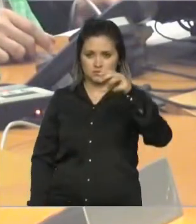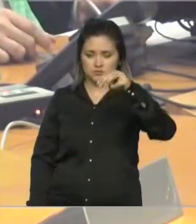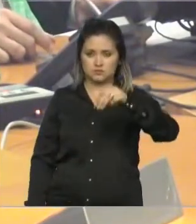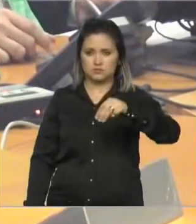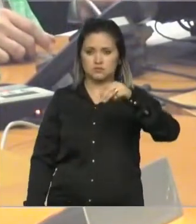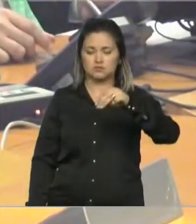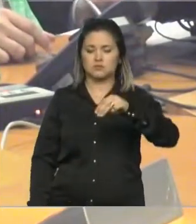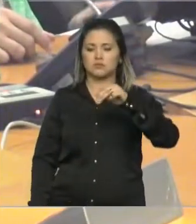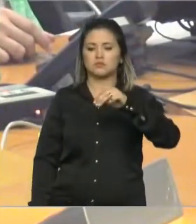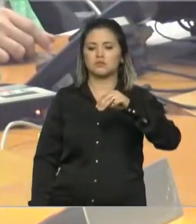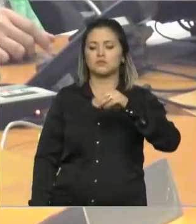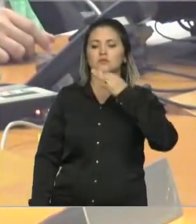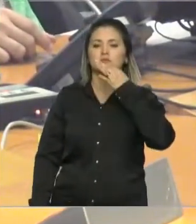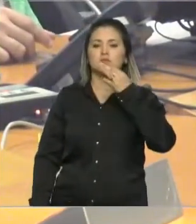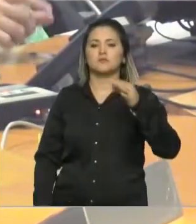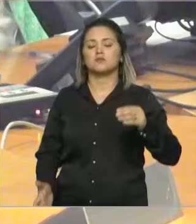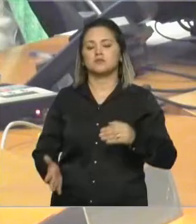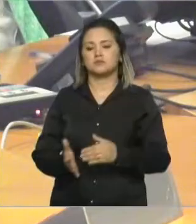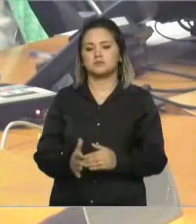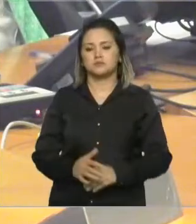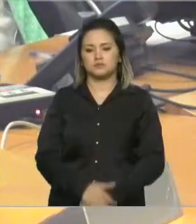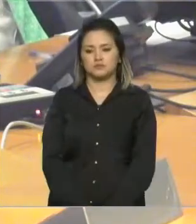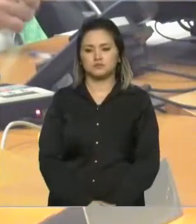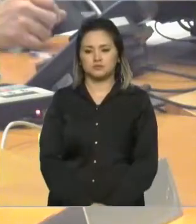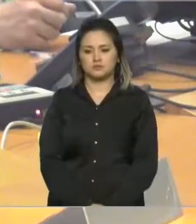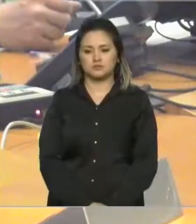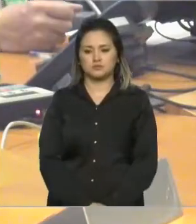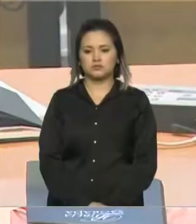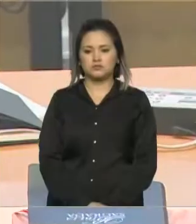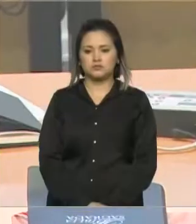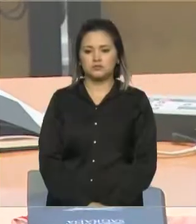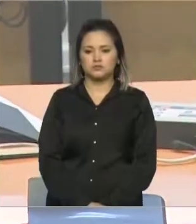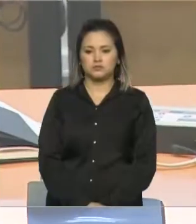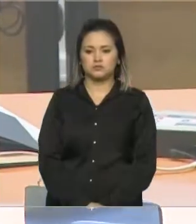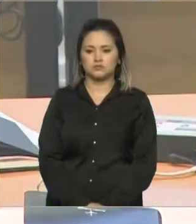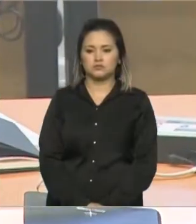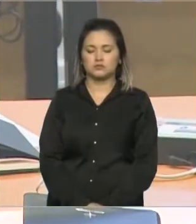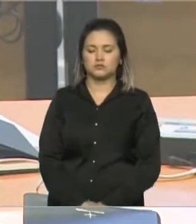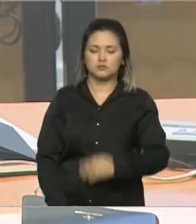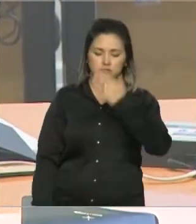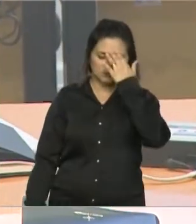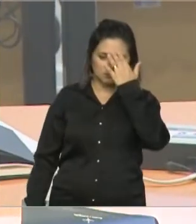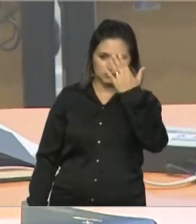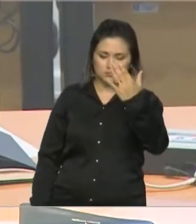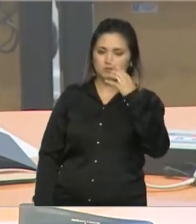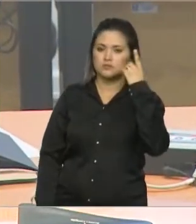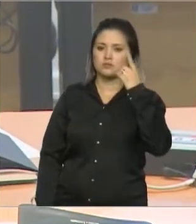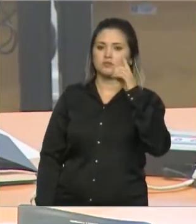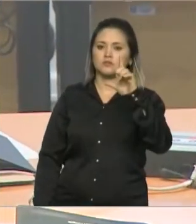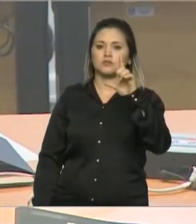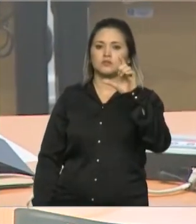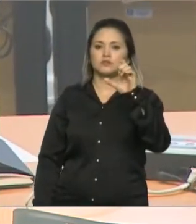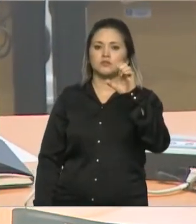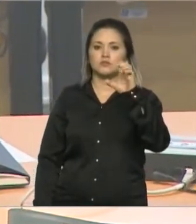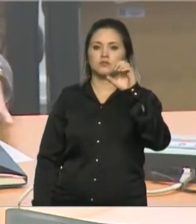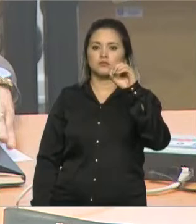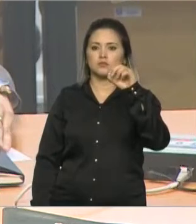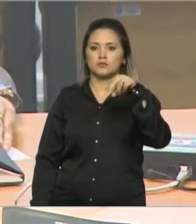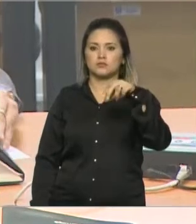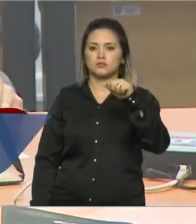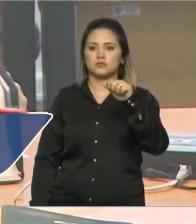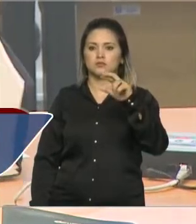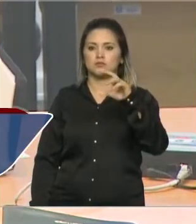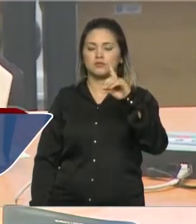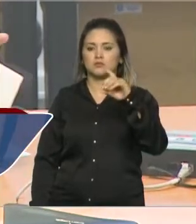Obrigado, presidente. Eu quero aqui agradecer as palavras muito generosas e gentis do deputado Leonardo Sá, que foi